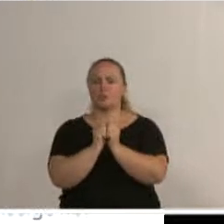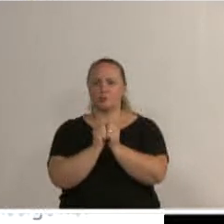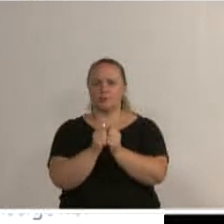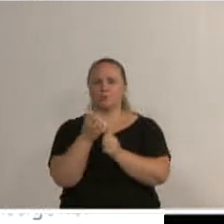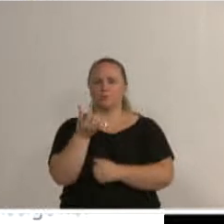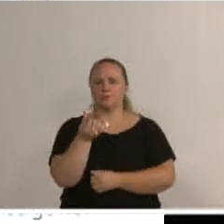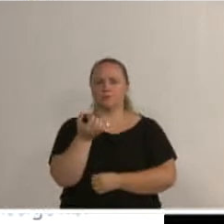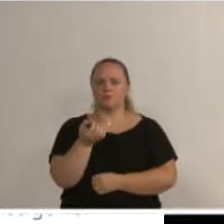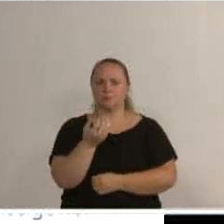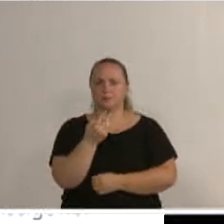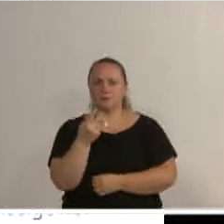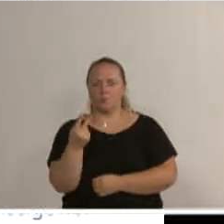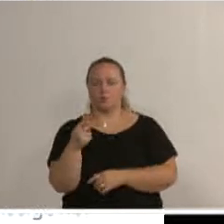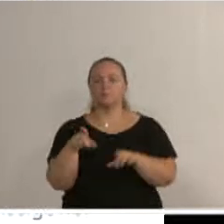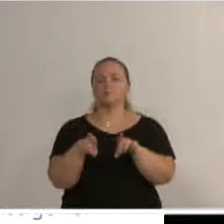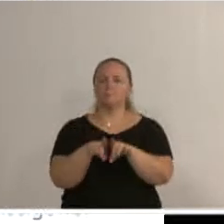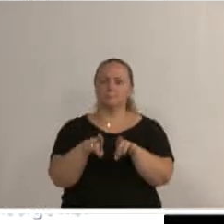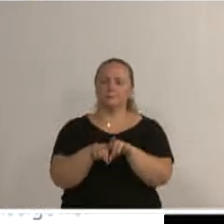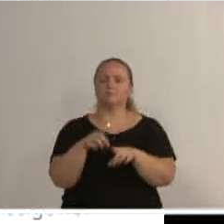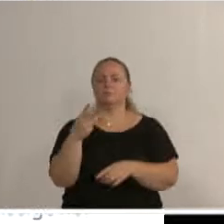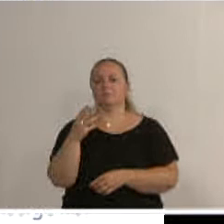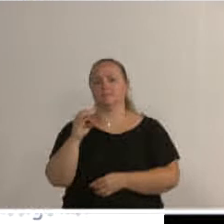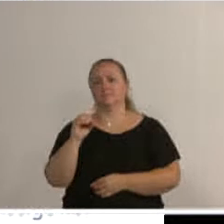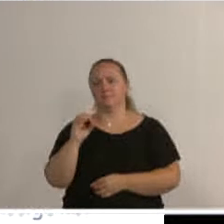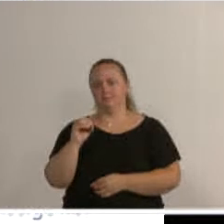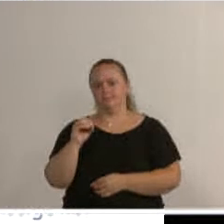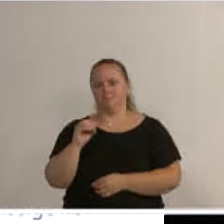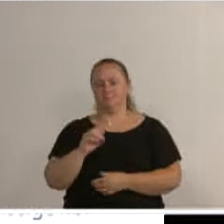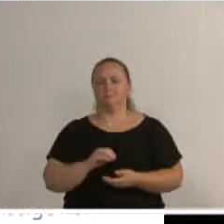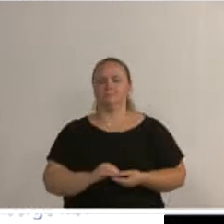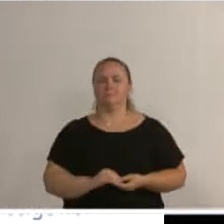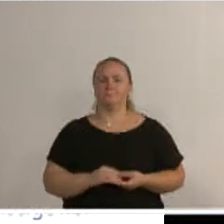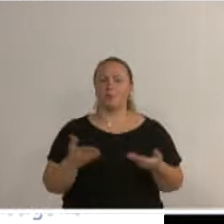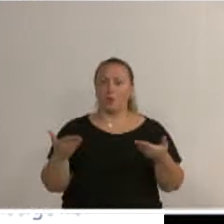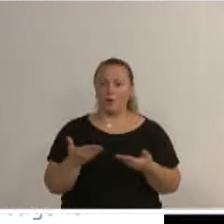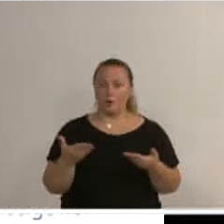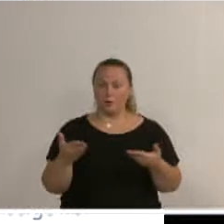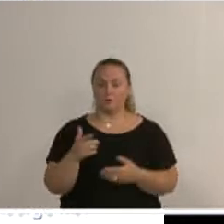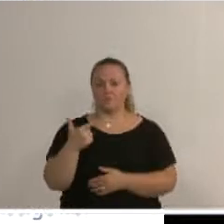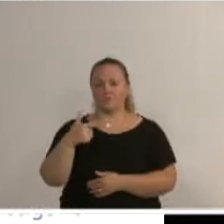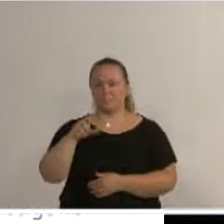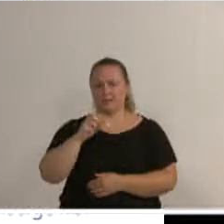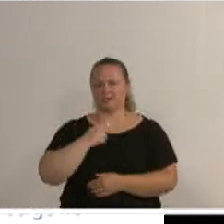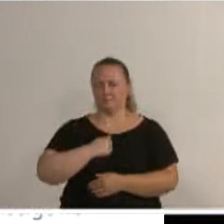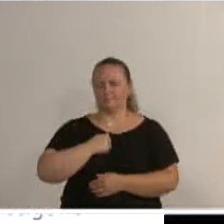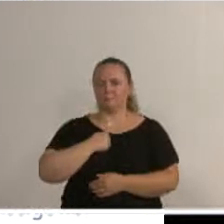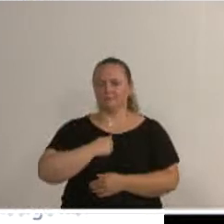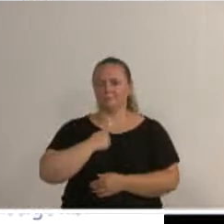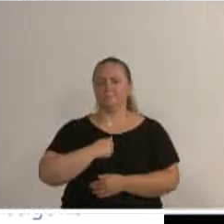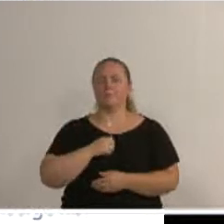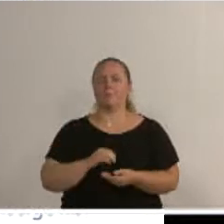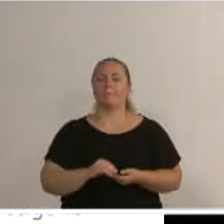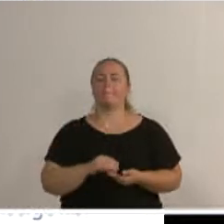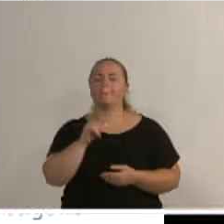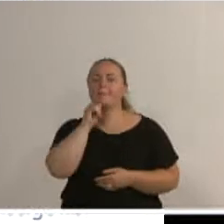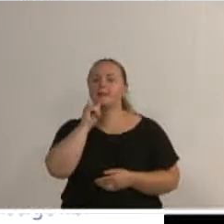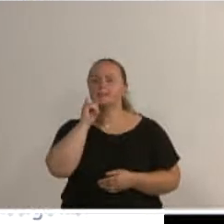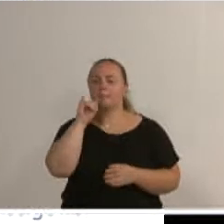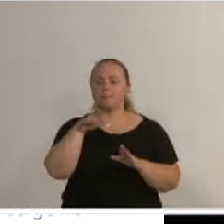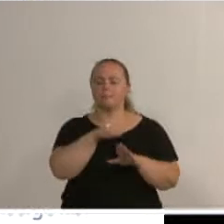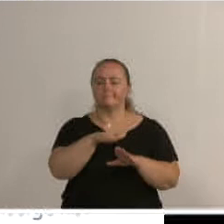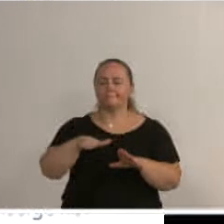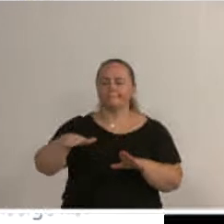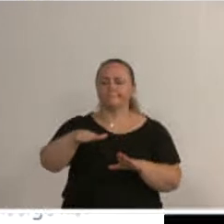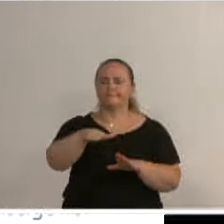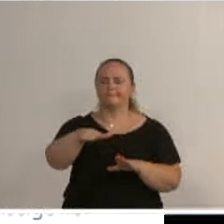linha 300. Hoje, a linha 25 de agosto, ela faz um caminho que ela desvia, por exemplo,